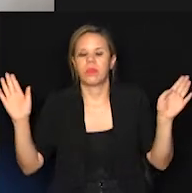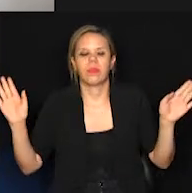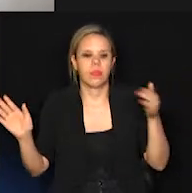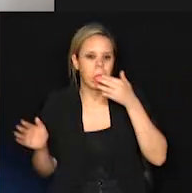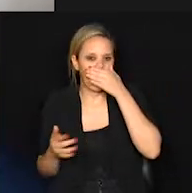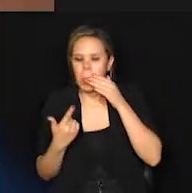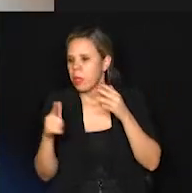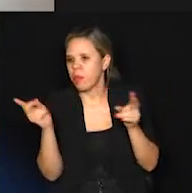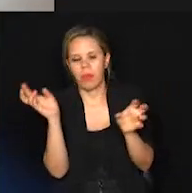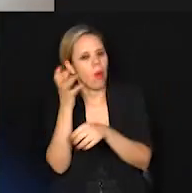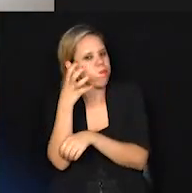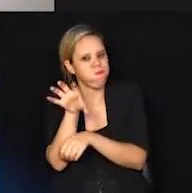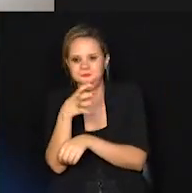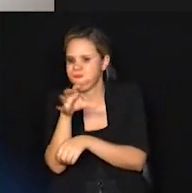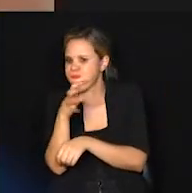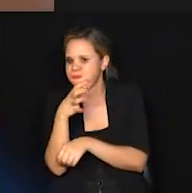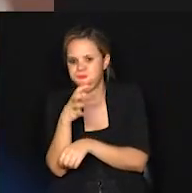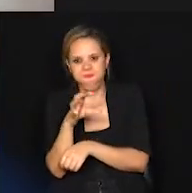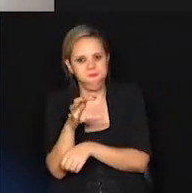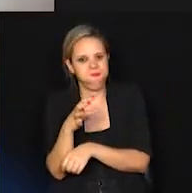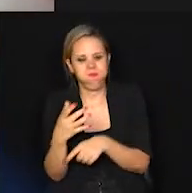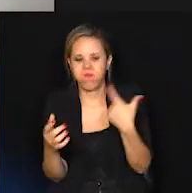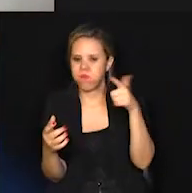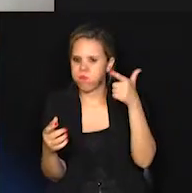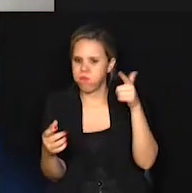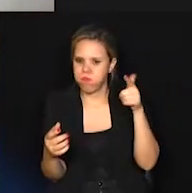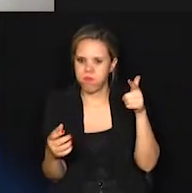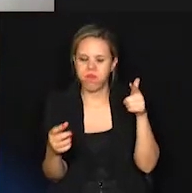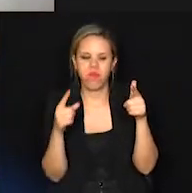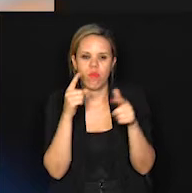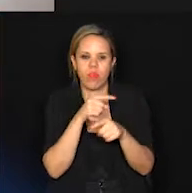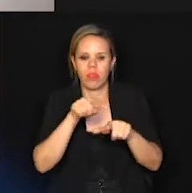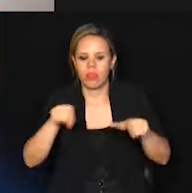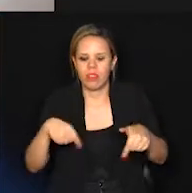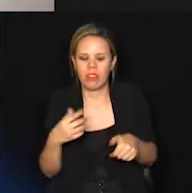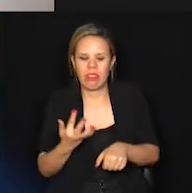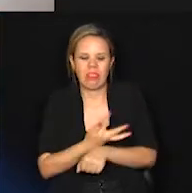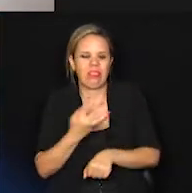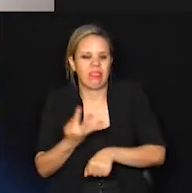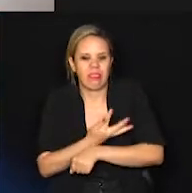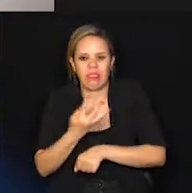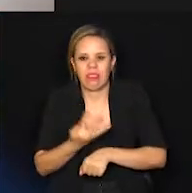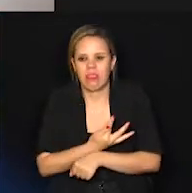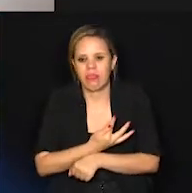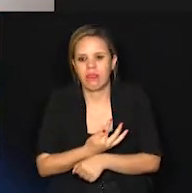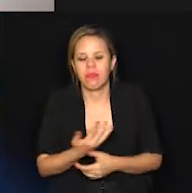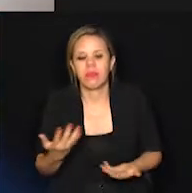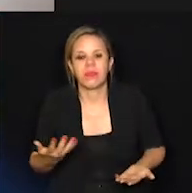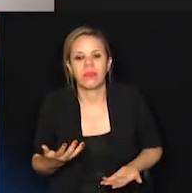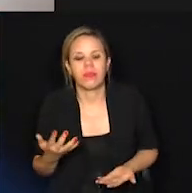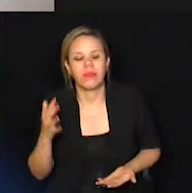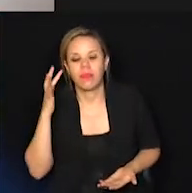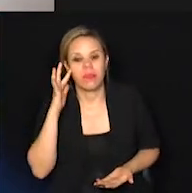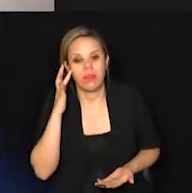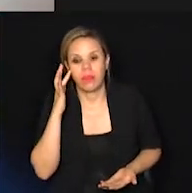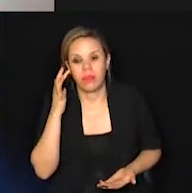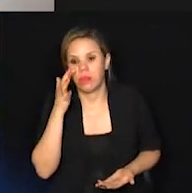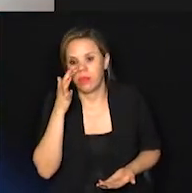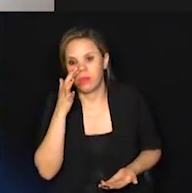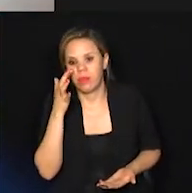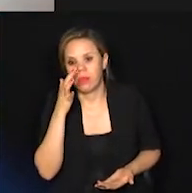tem ventilador, é muito difícil a ventilação, salas apertadas. Agora, o que mais chama atenção para